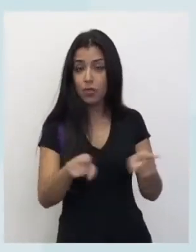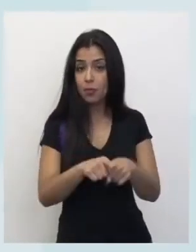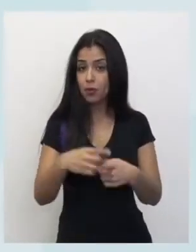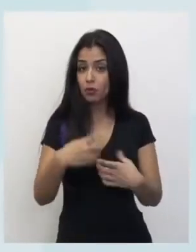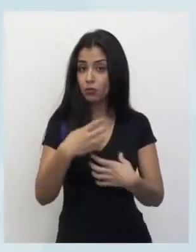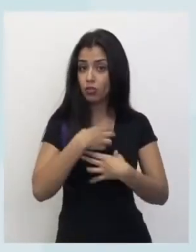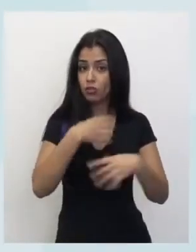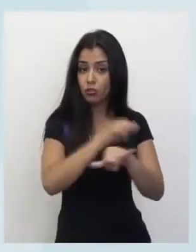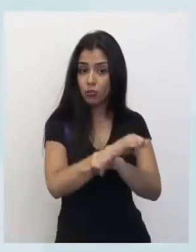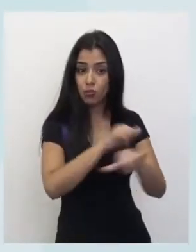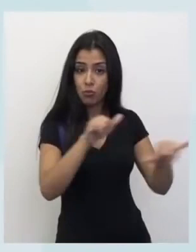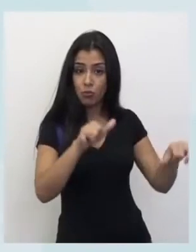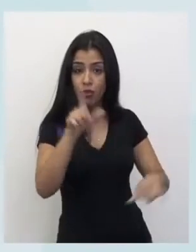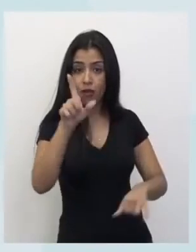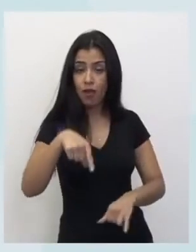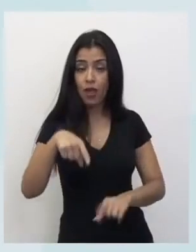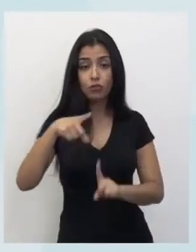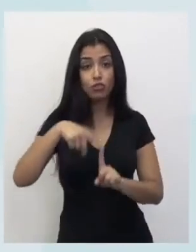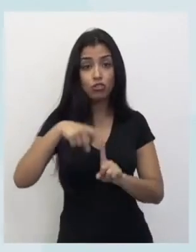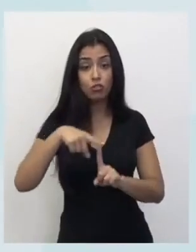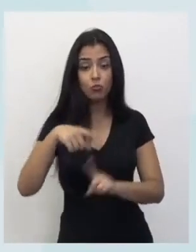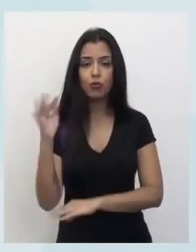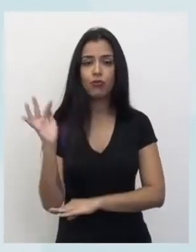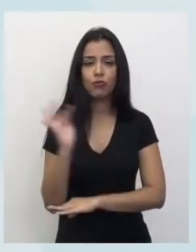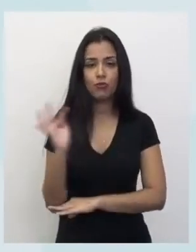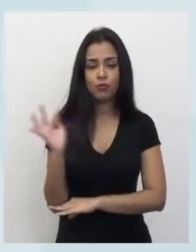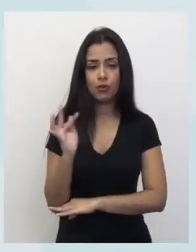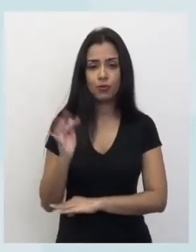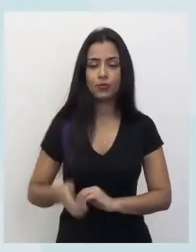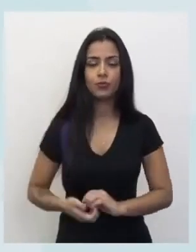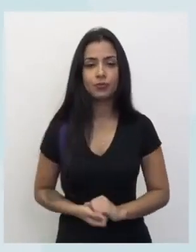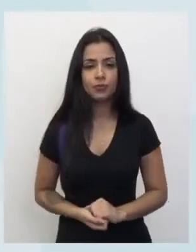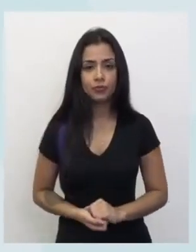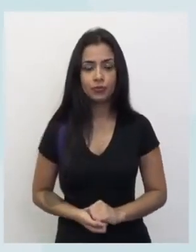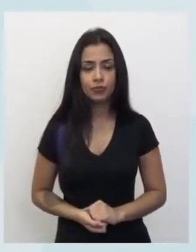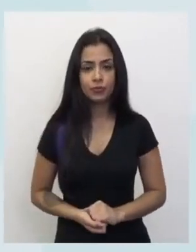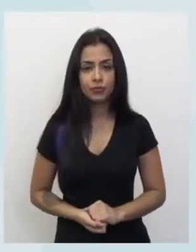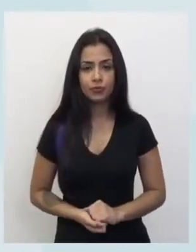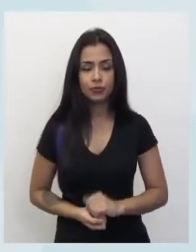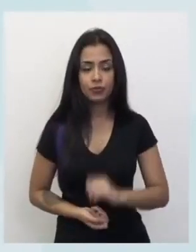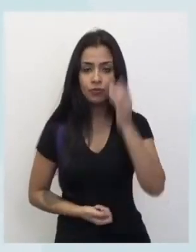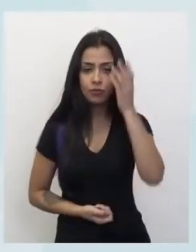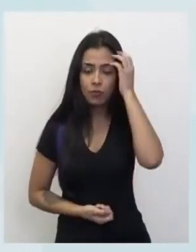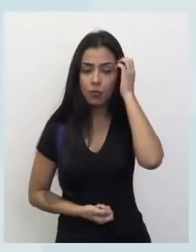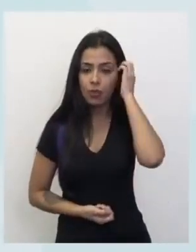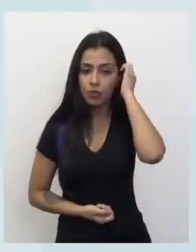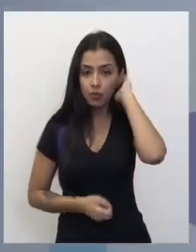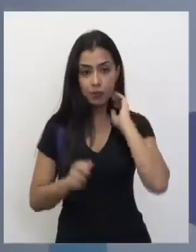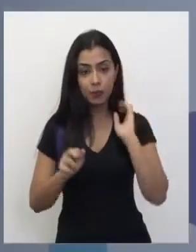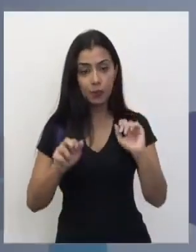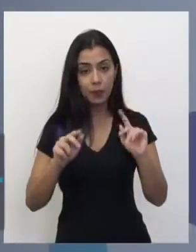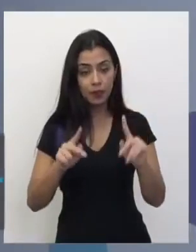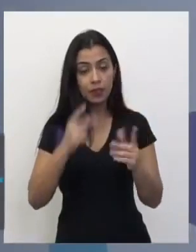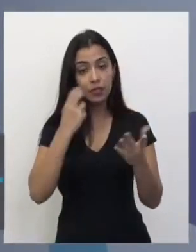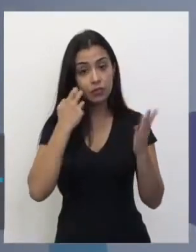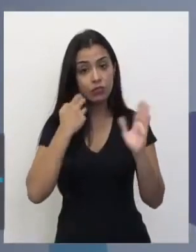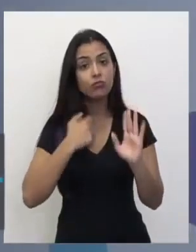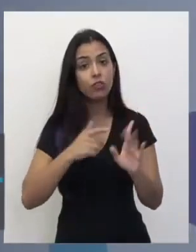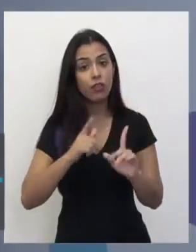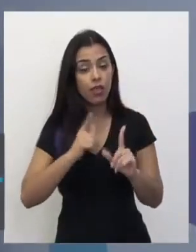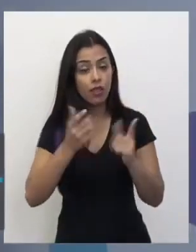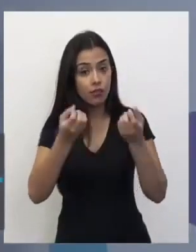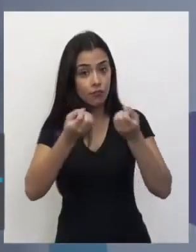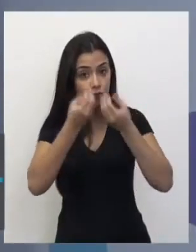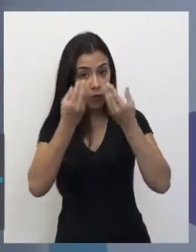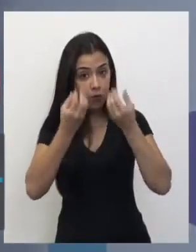publicação e o público-alvo ali envolvido, é um texto numa linguagem formal. Ok? Então, nós já temos essas